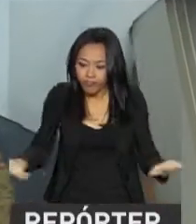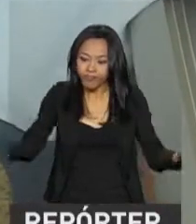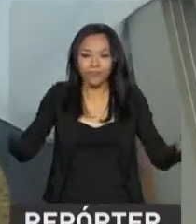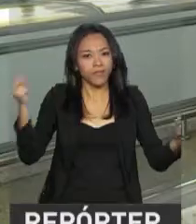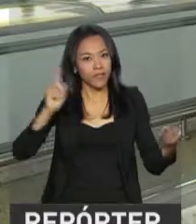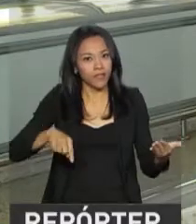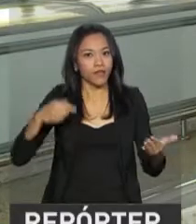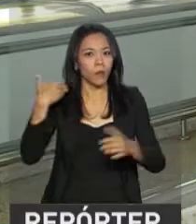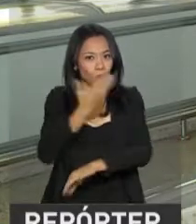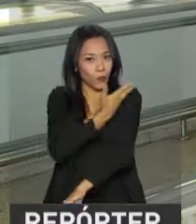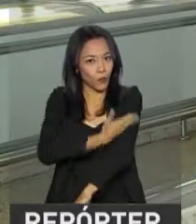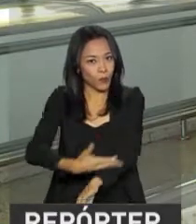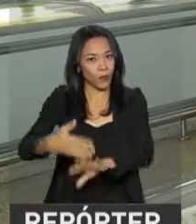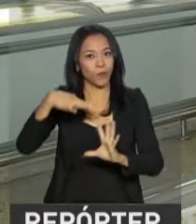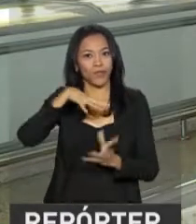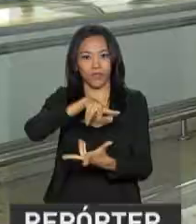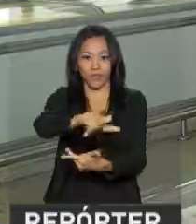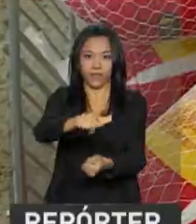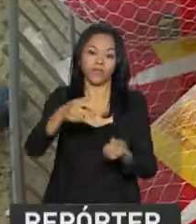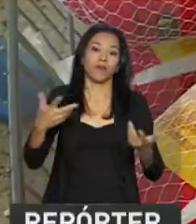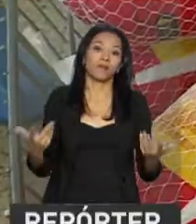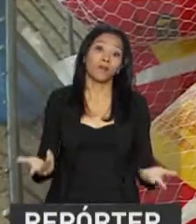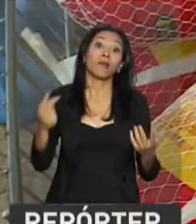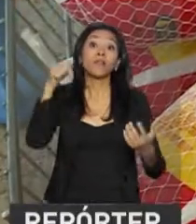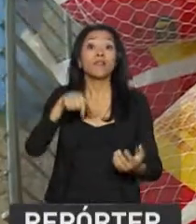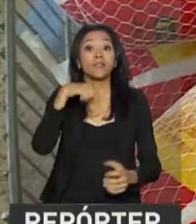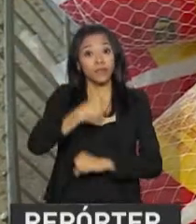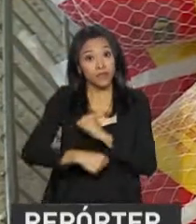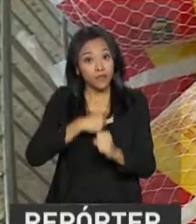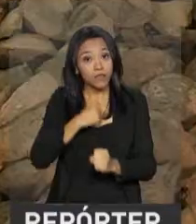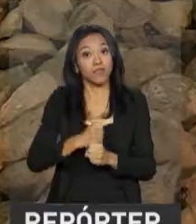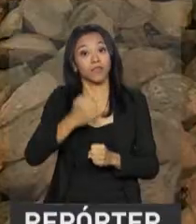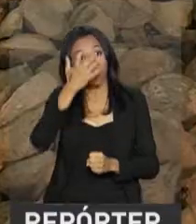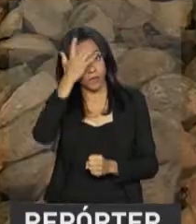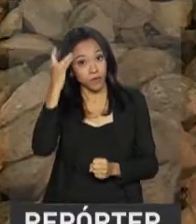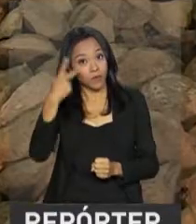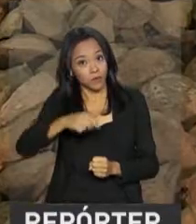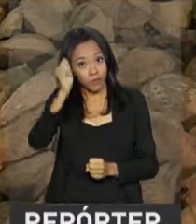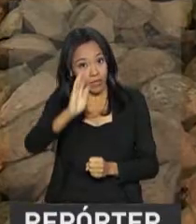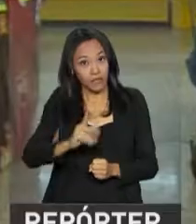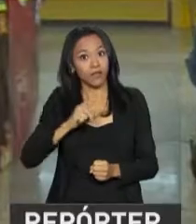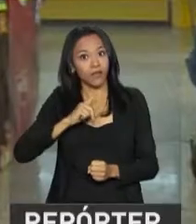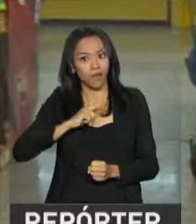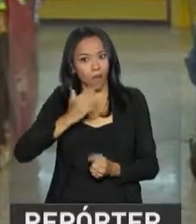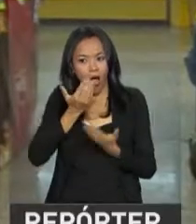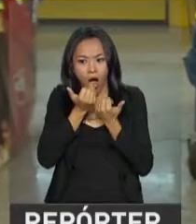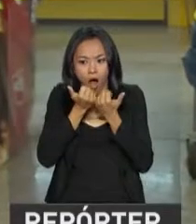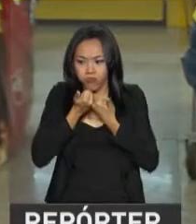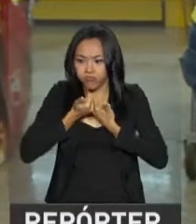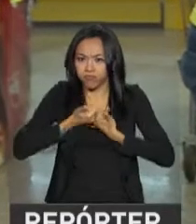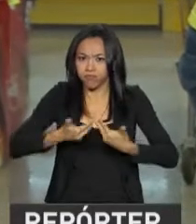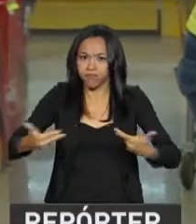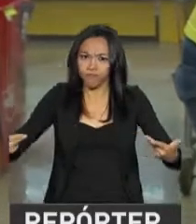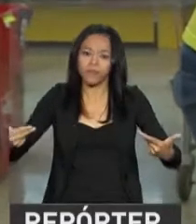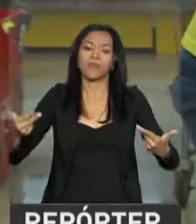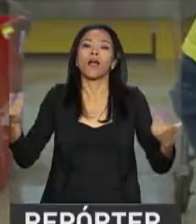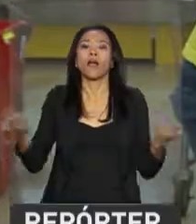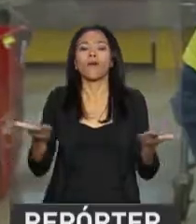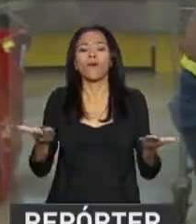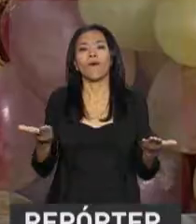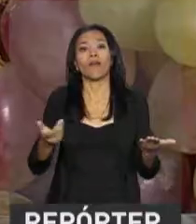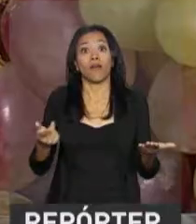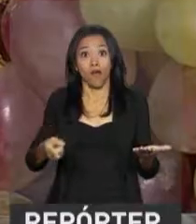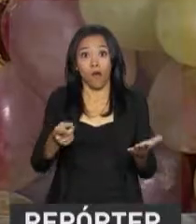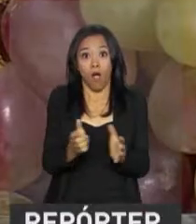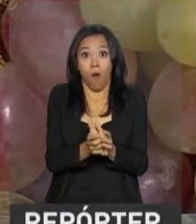mundial. E este ano, o brasileiro terá mais fartura na ceia de Natal. Com o aumento da oferta de